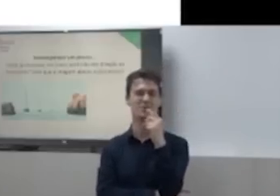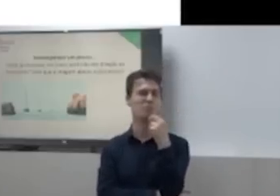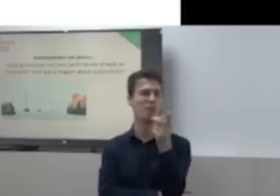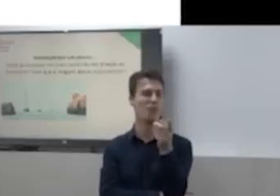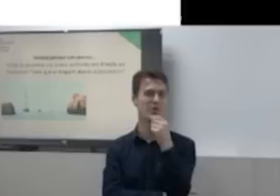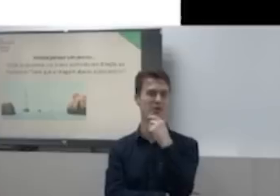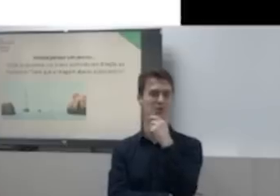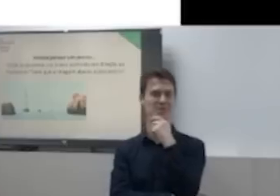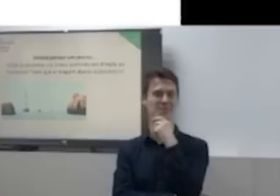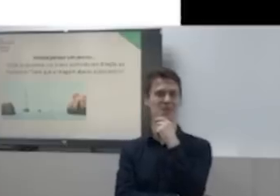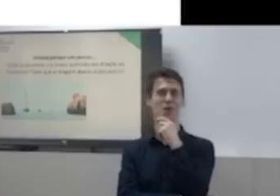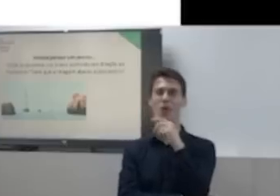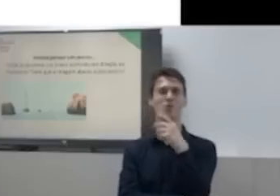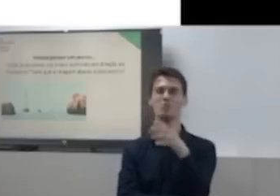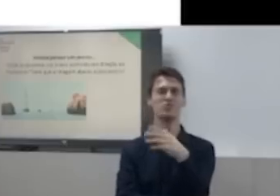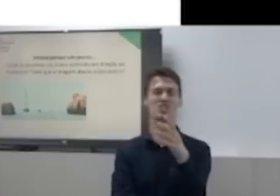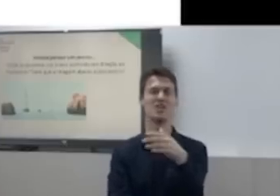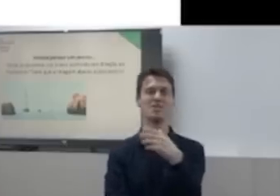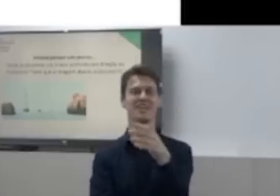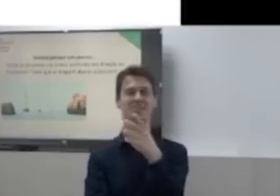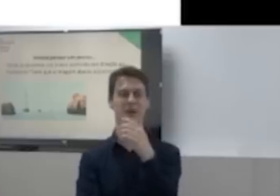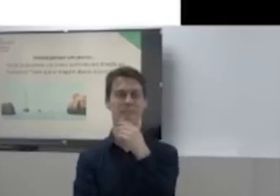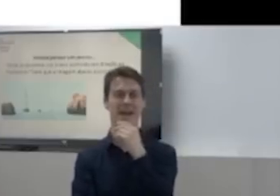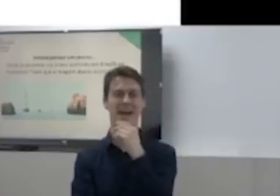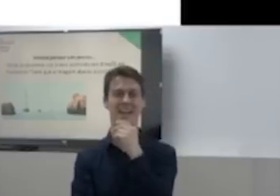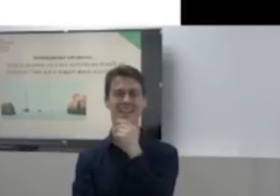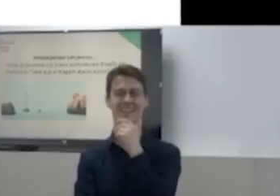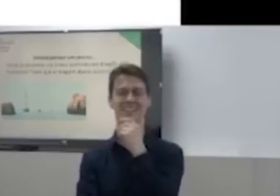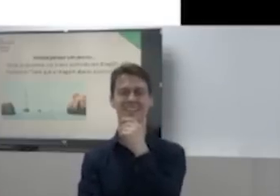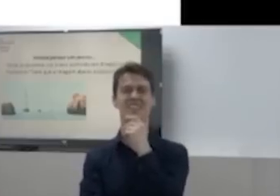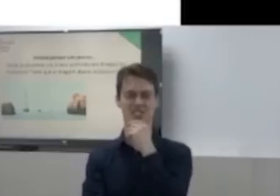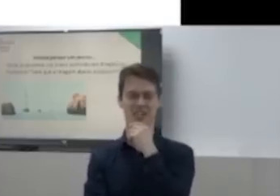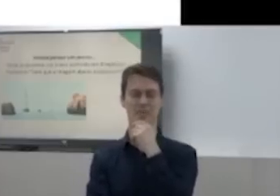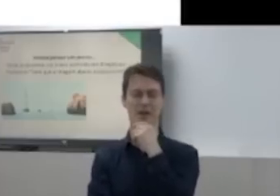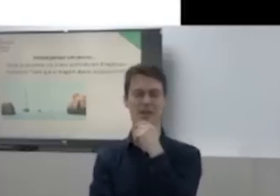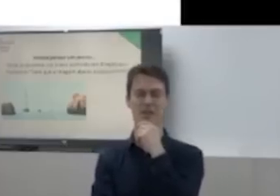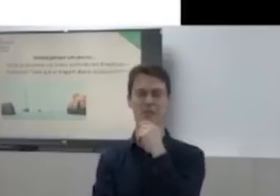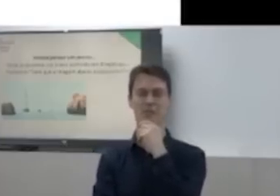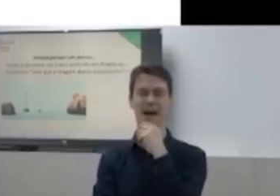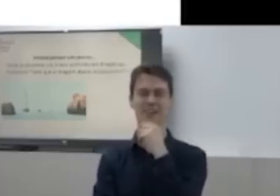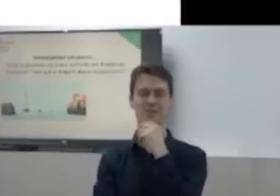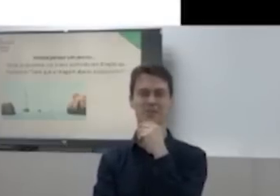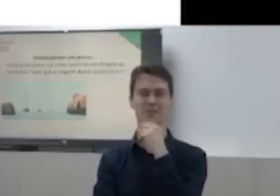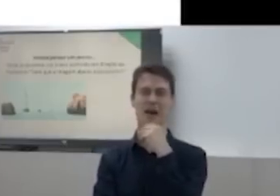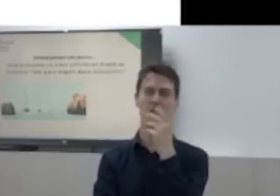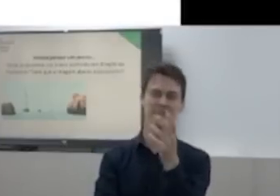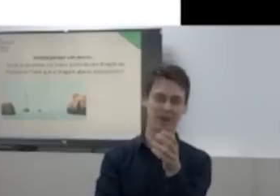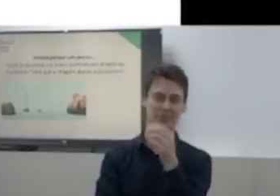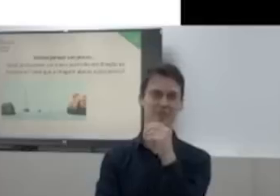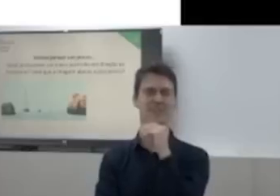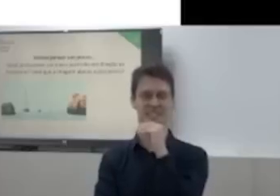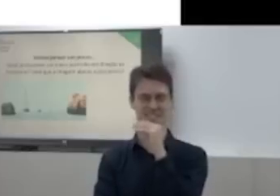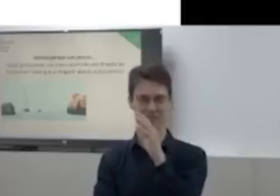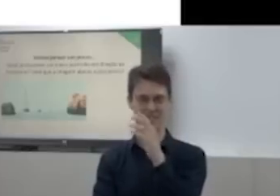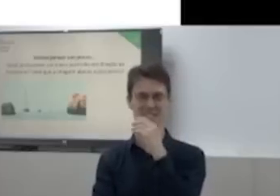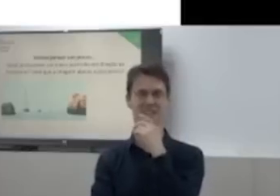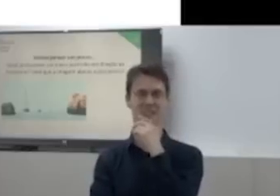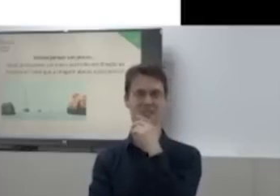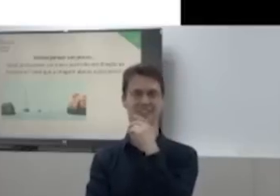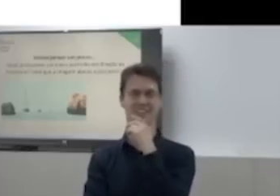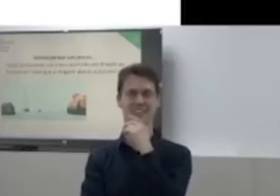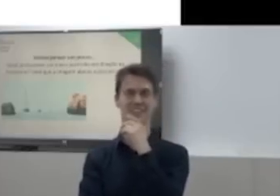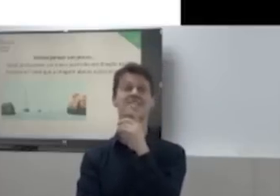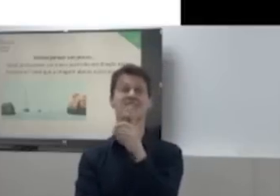já reparou lá perto do porto? Ou um dia brincando na praia? Você já reparou em algum barco, algum navio